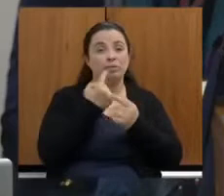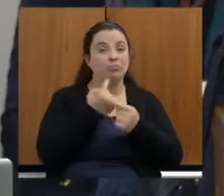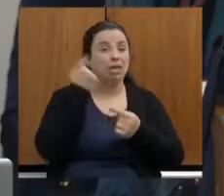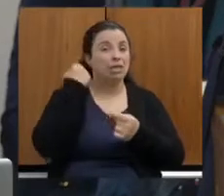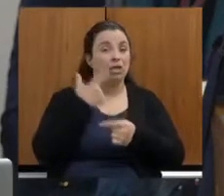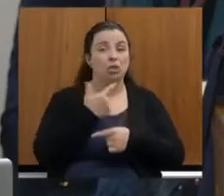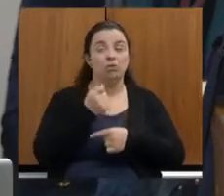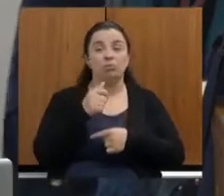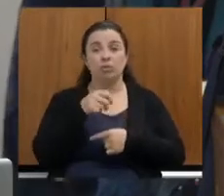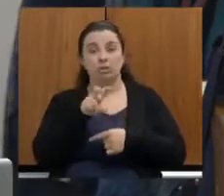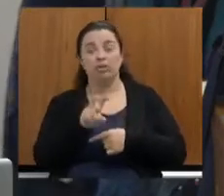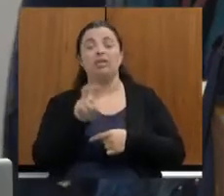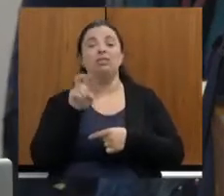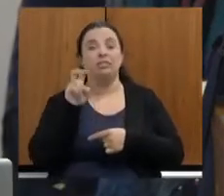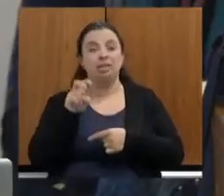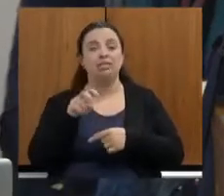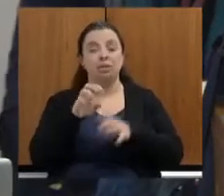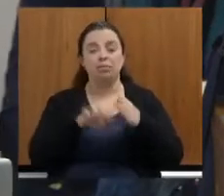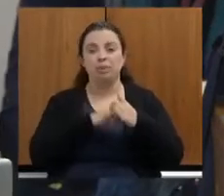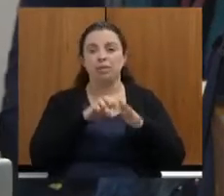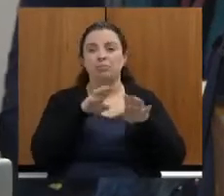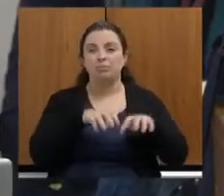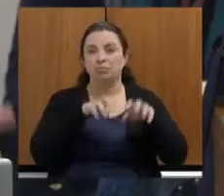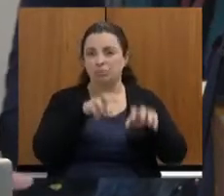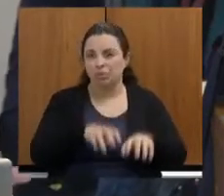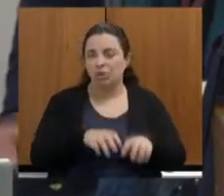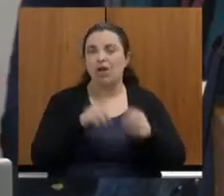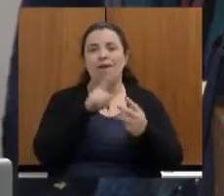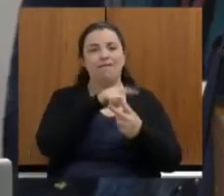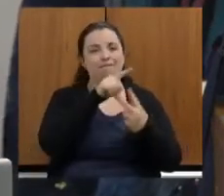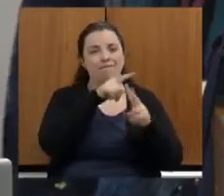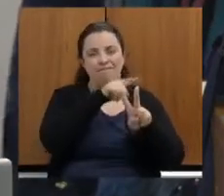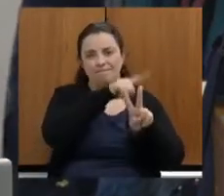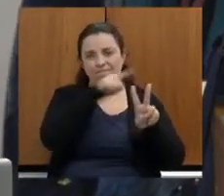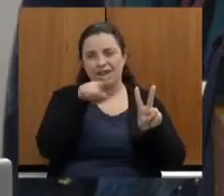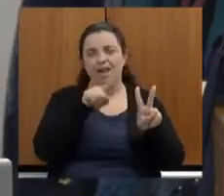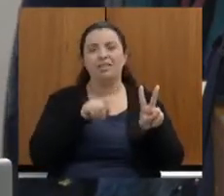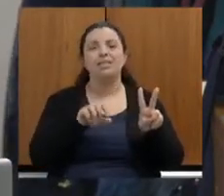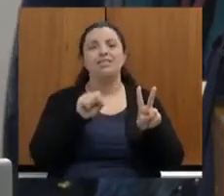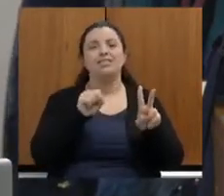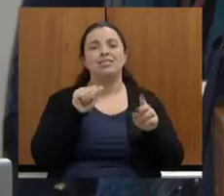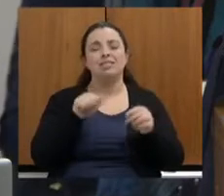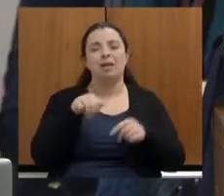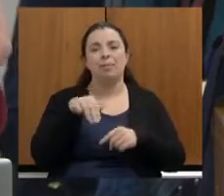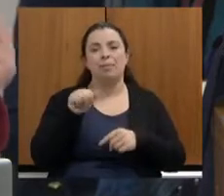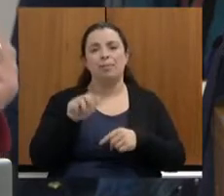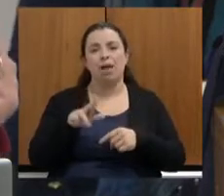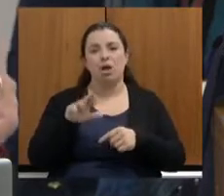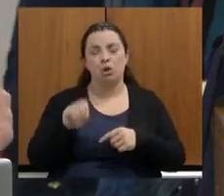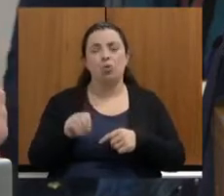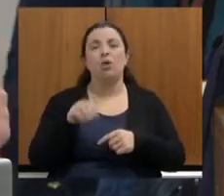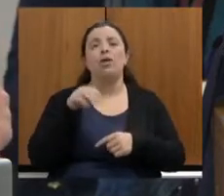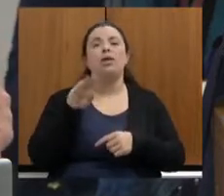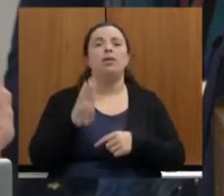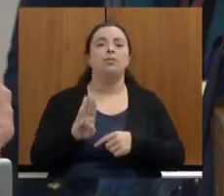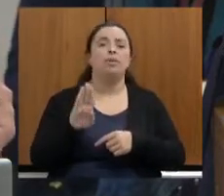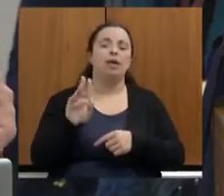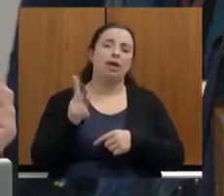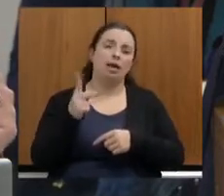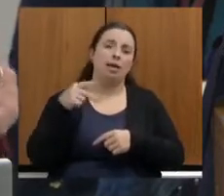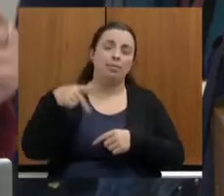das mineradoras com da Vale SA Mark bhp com o movimento da barragem Oi Adriana